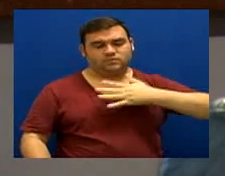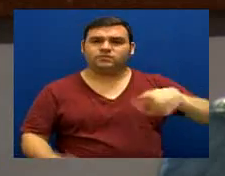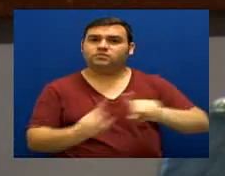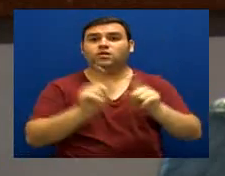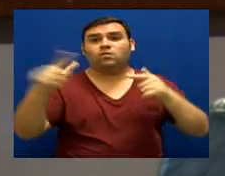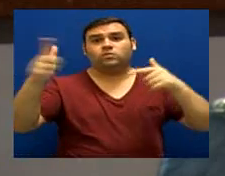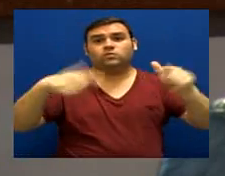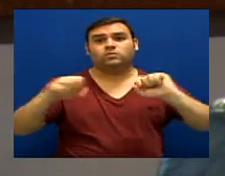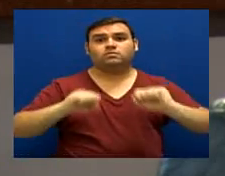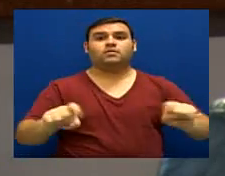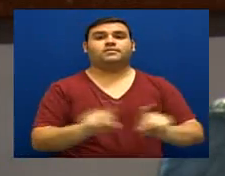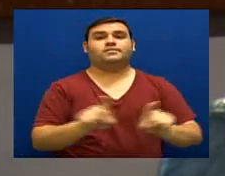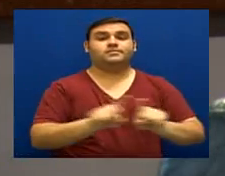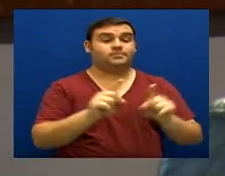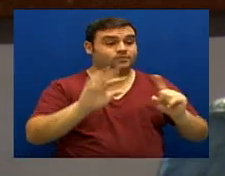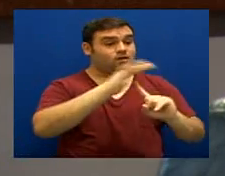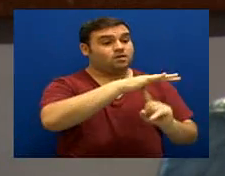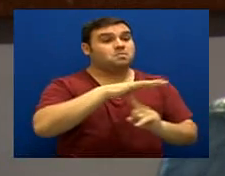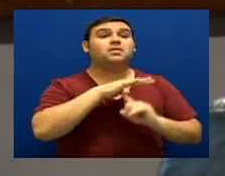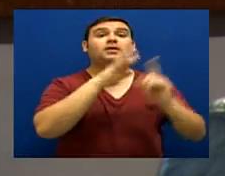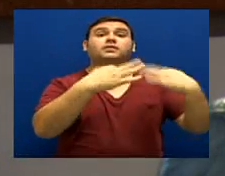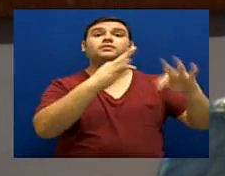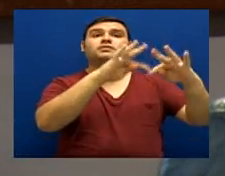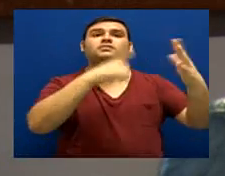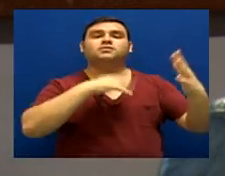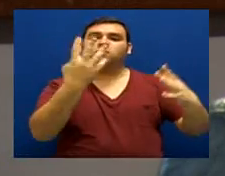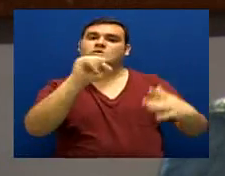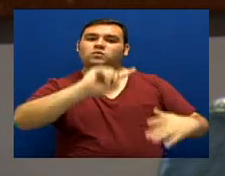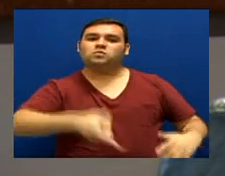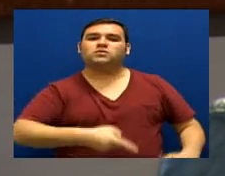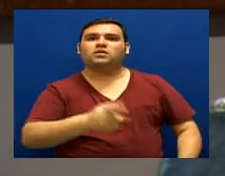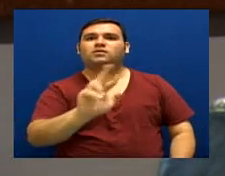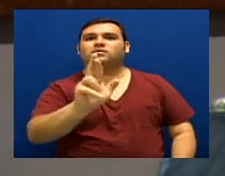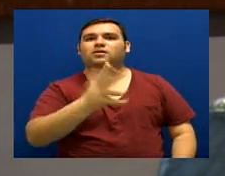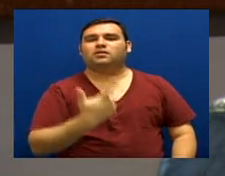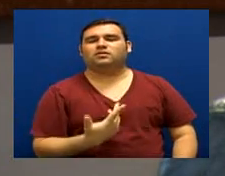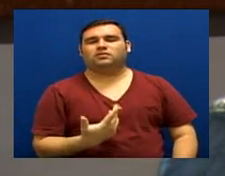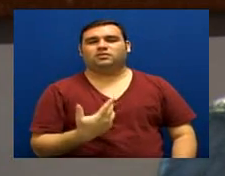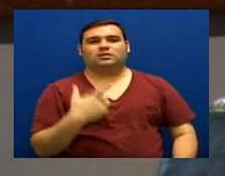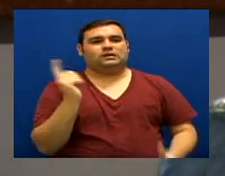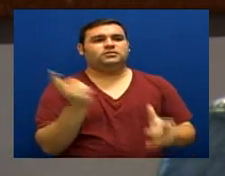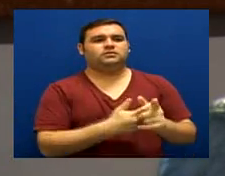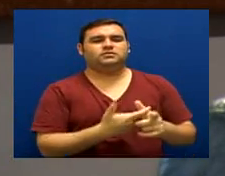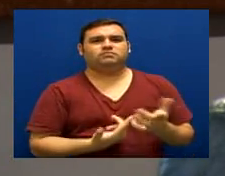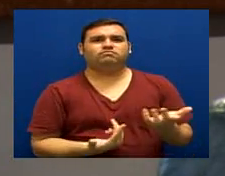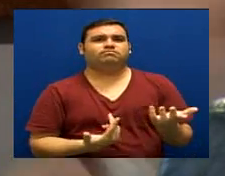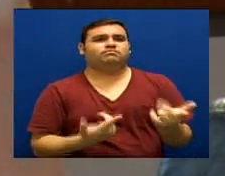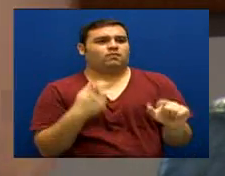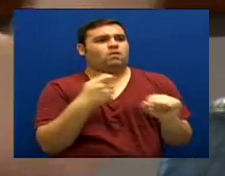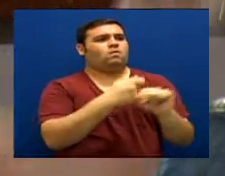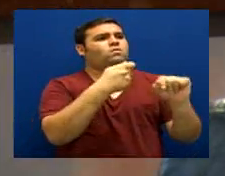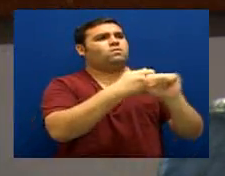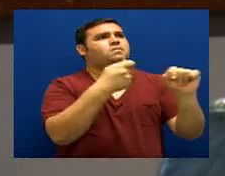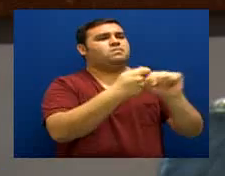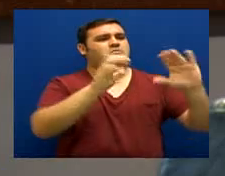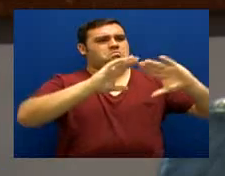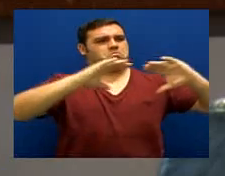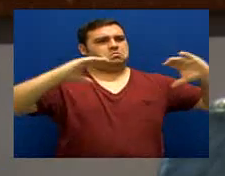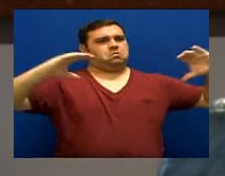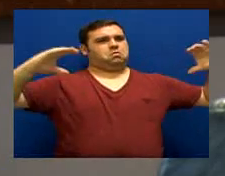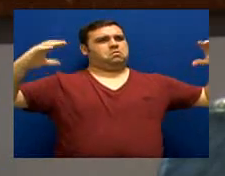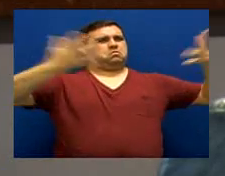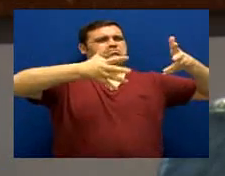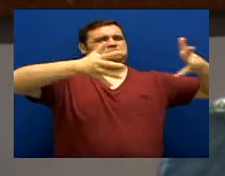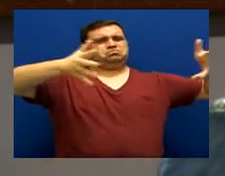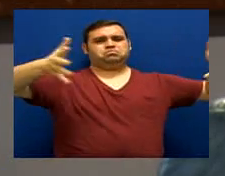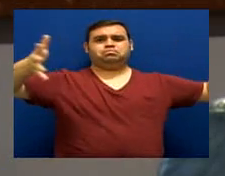achar outro parque tecnológico daqui 4 milhões de déficit foi construída belini aquela